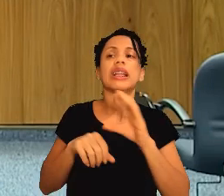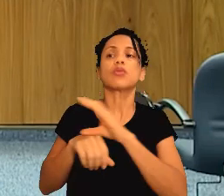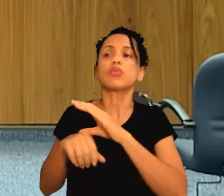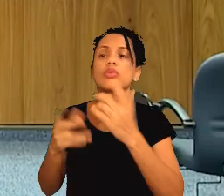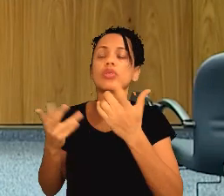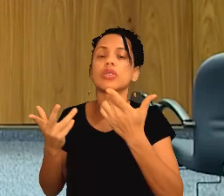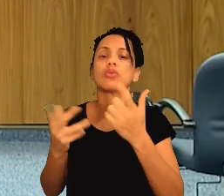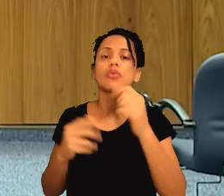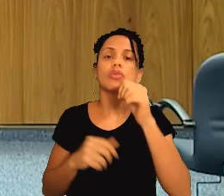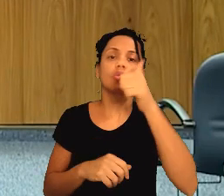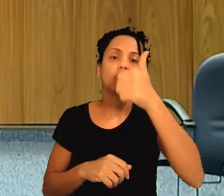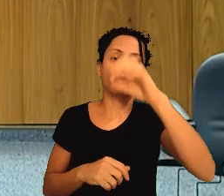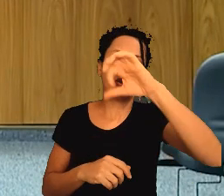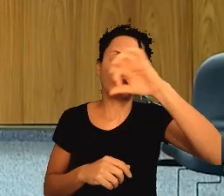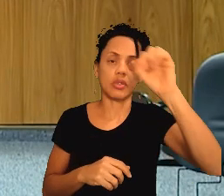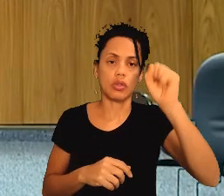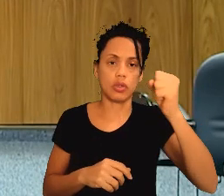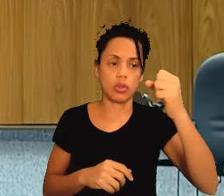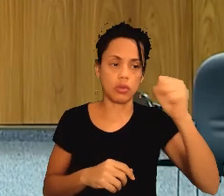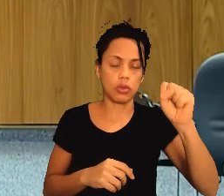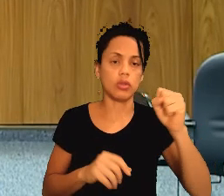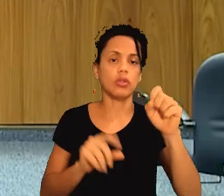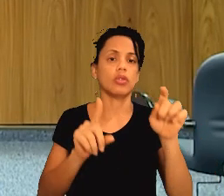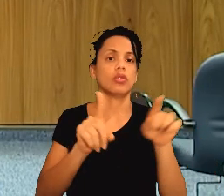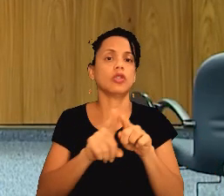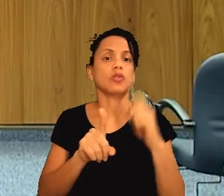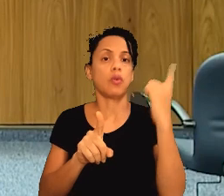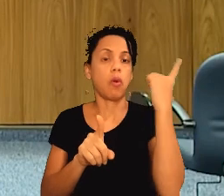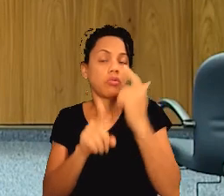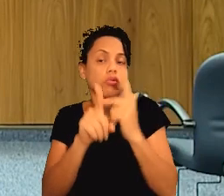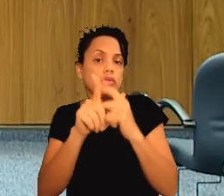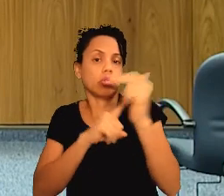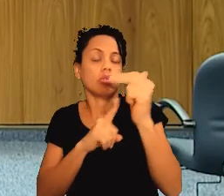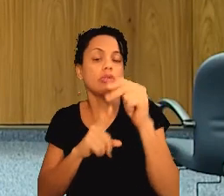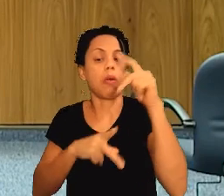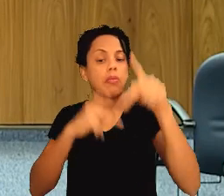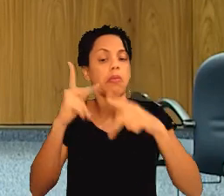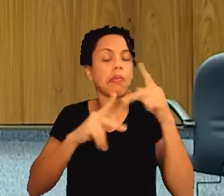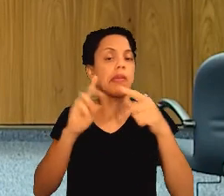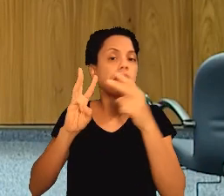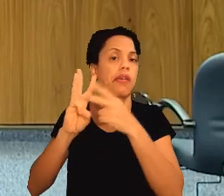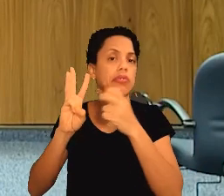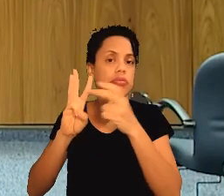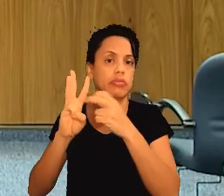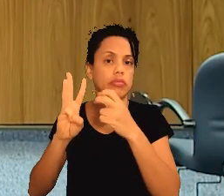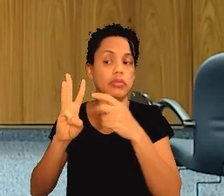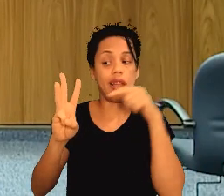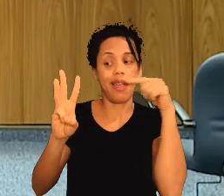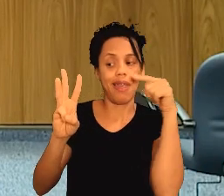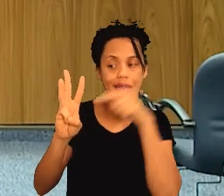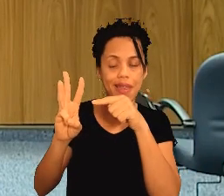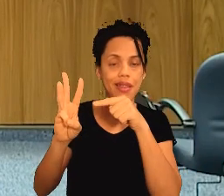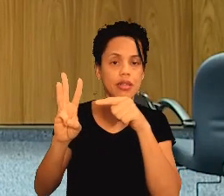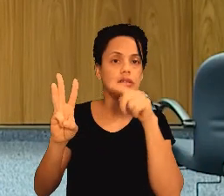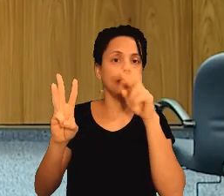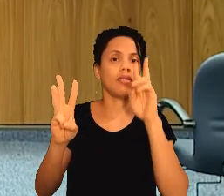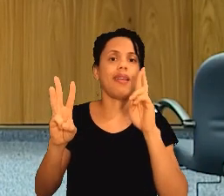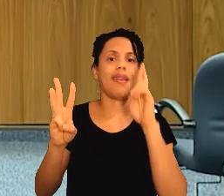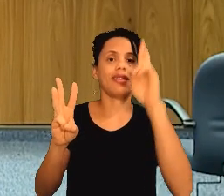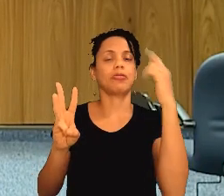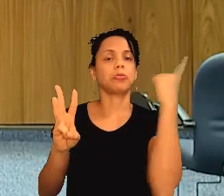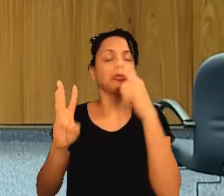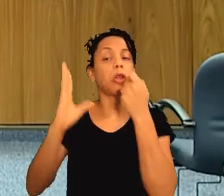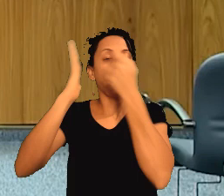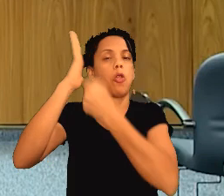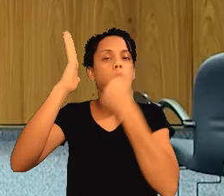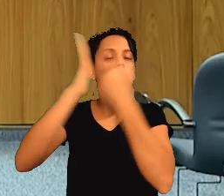de 88, né, que foi uma conquista dos povos indígenas, não foi uma conquista só da sociedade brasileira, mas foi fruto da luta